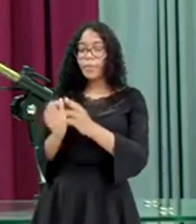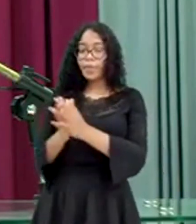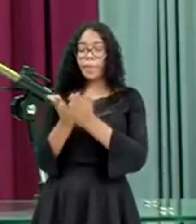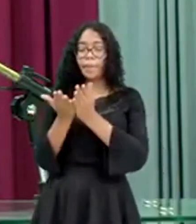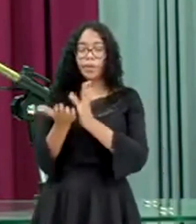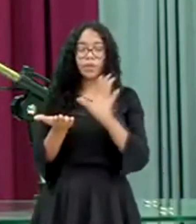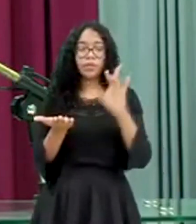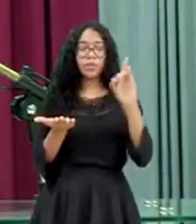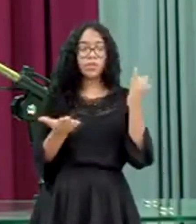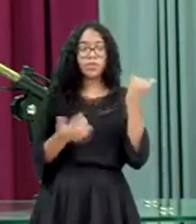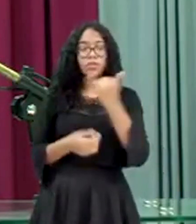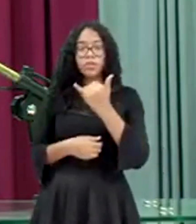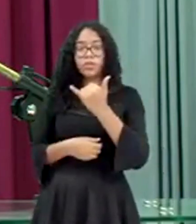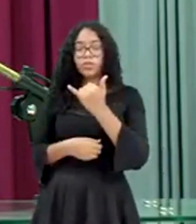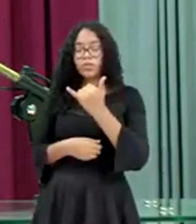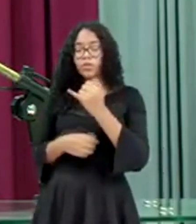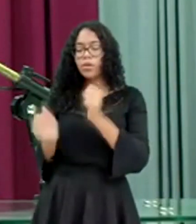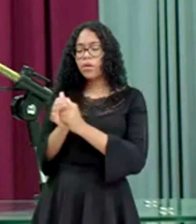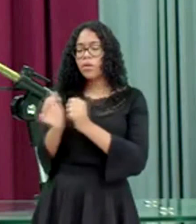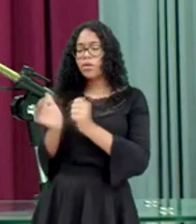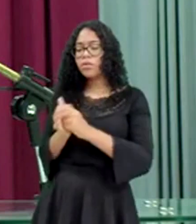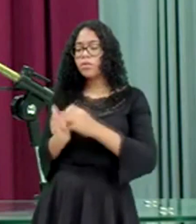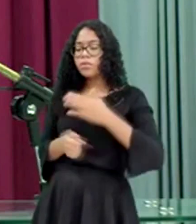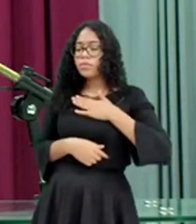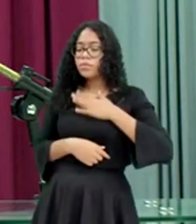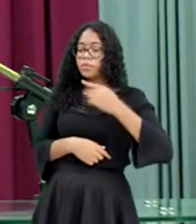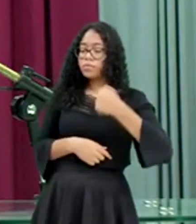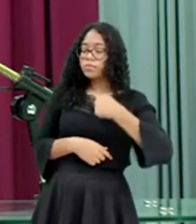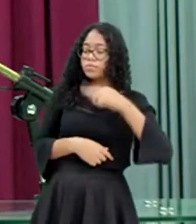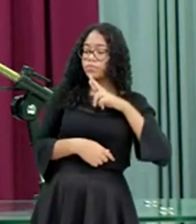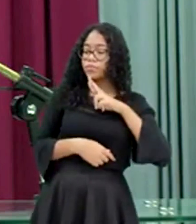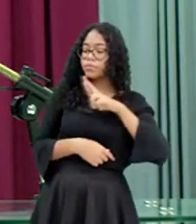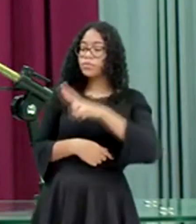diz: clama a mim e responder-te-ei.